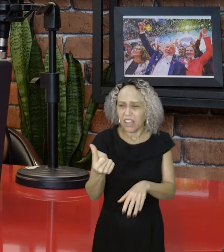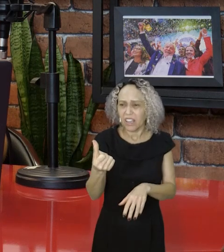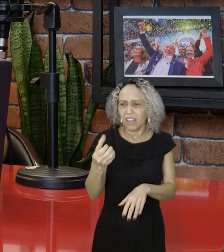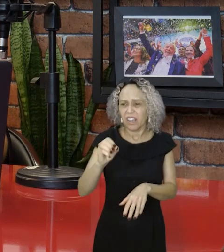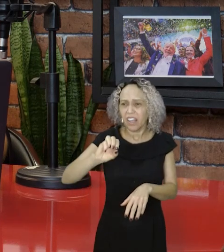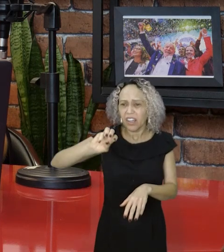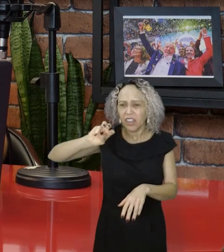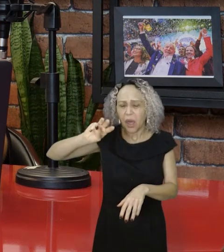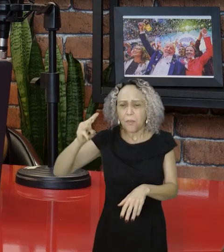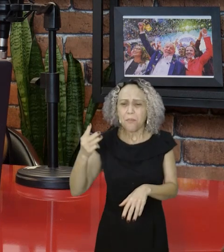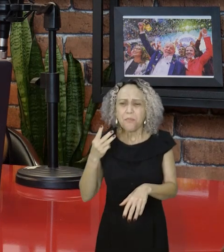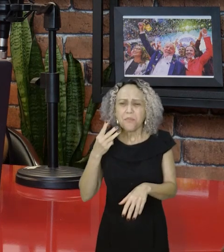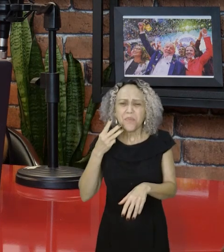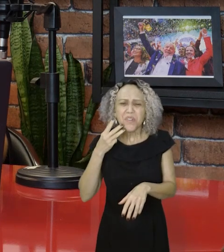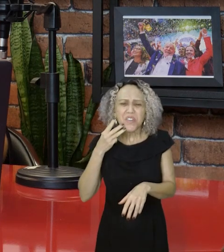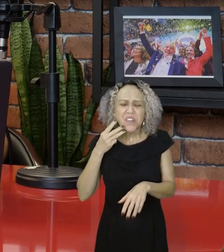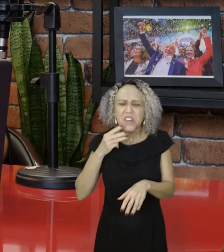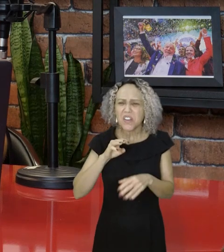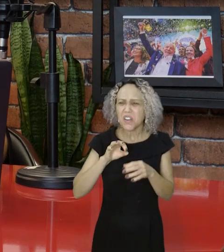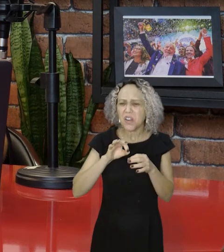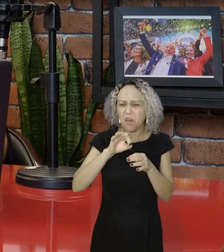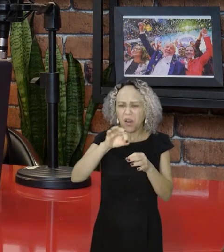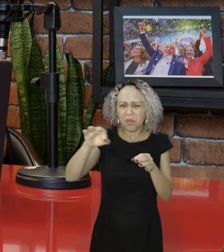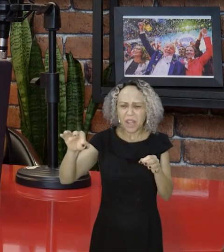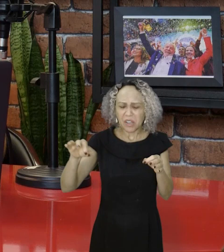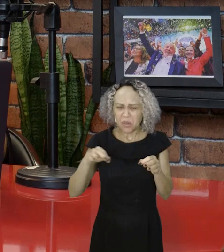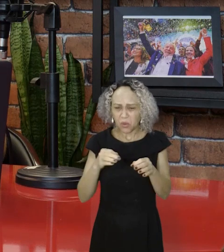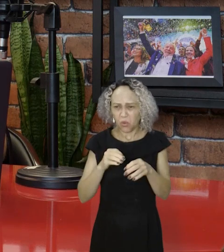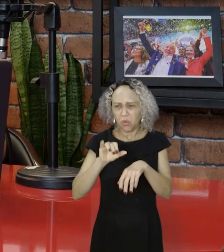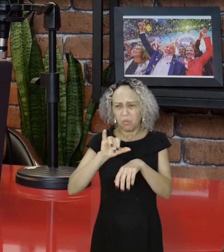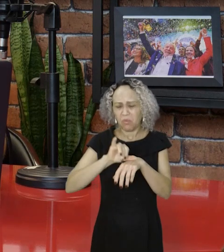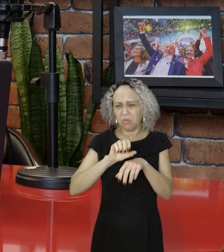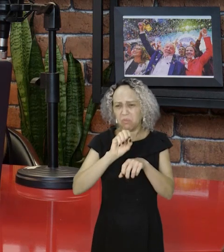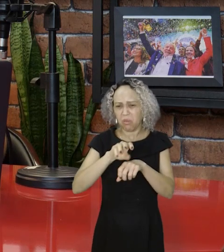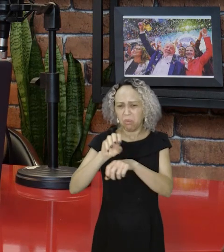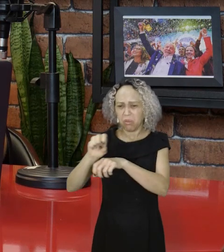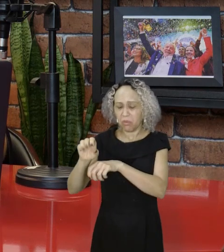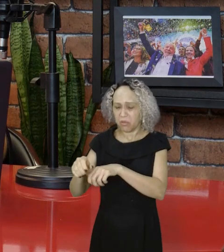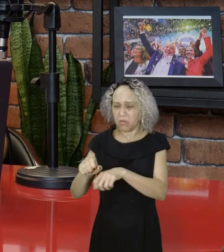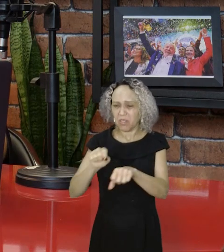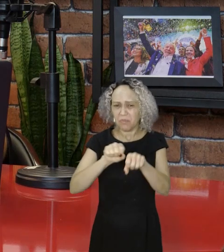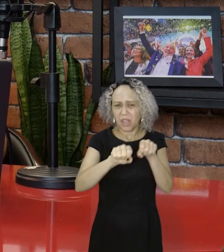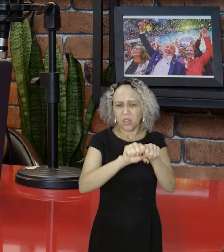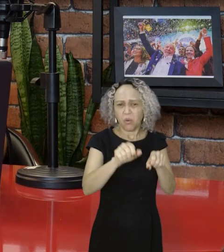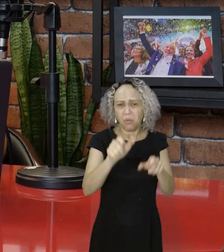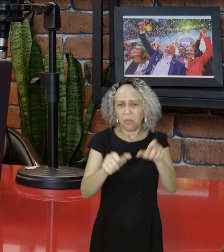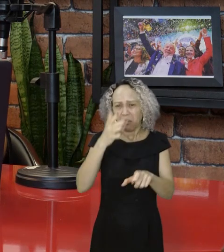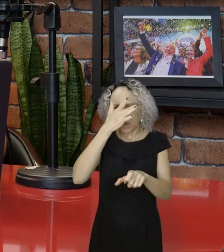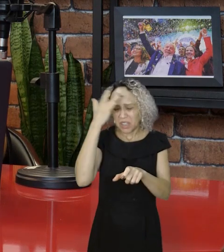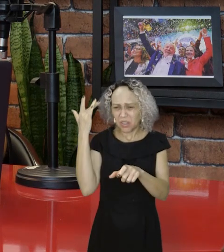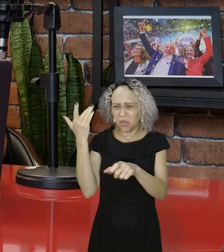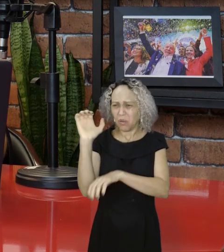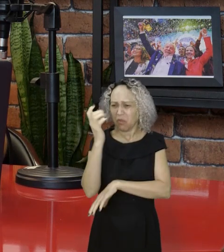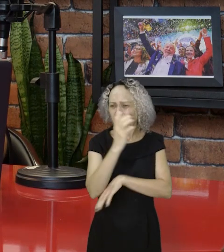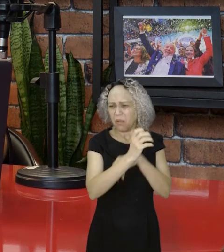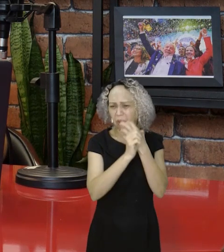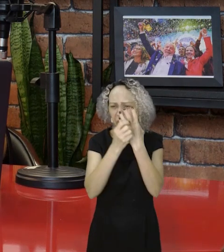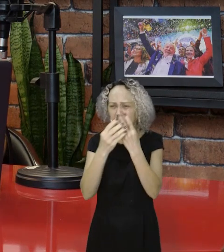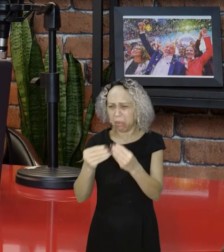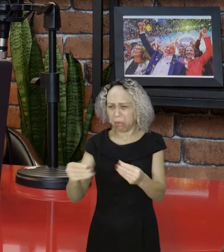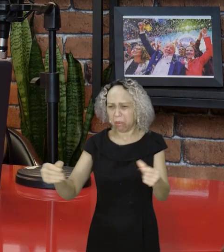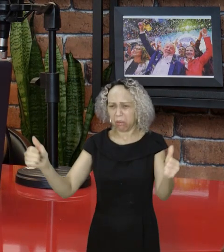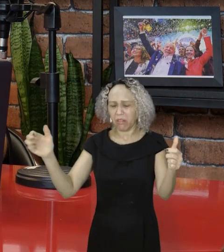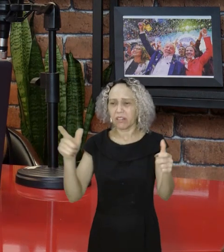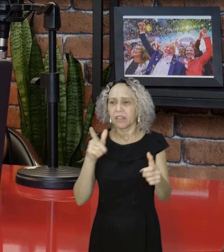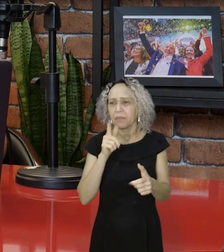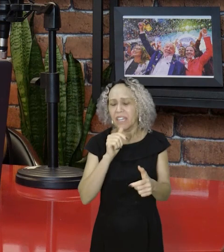60 milhões de metros cúbicos de rejeitos de mineração de ferro. A tragédia matou pessoas, destruiu comunidades inteiras e